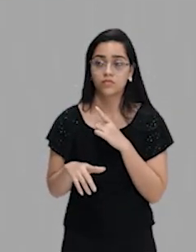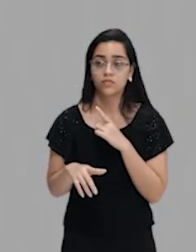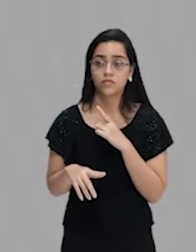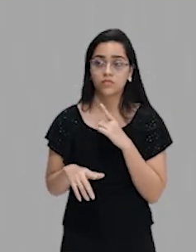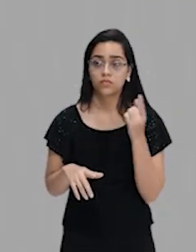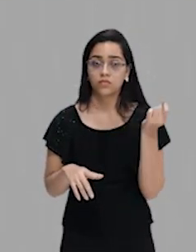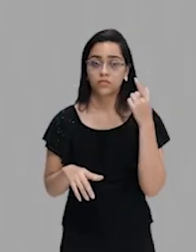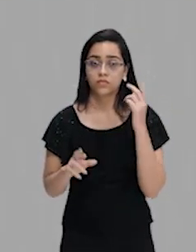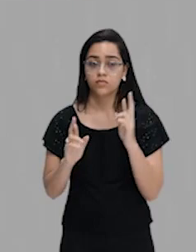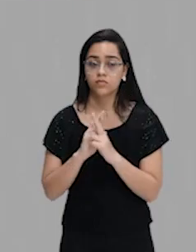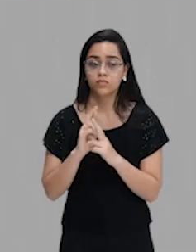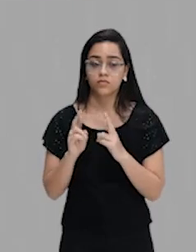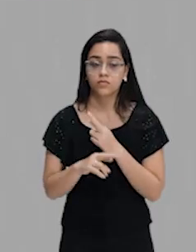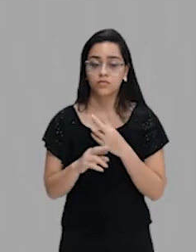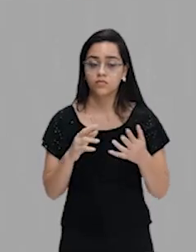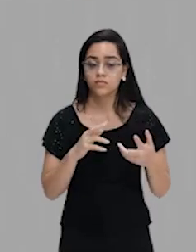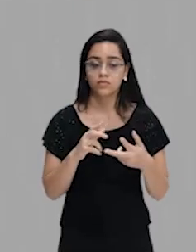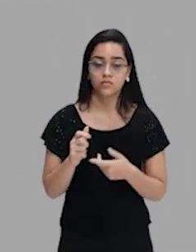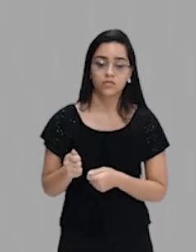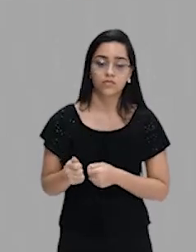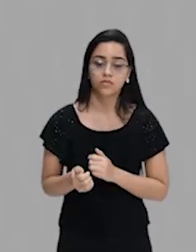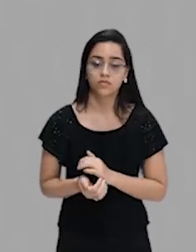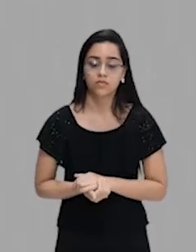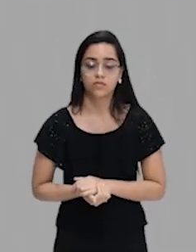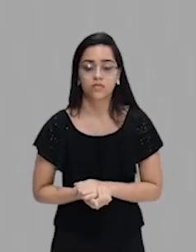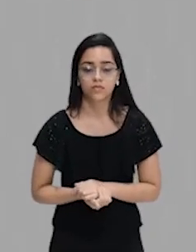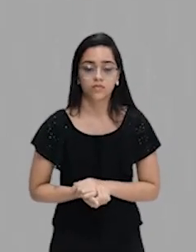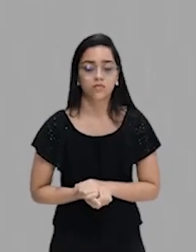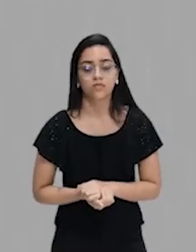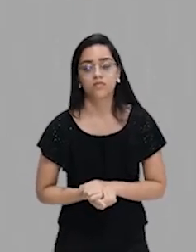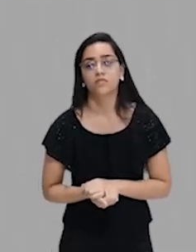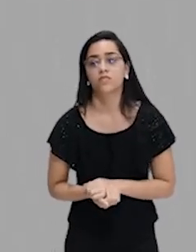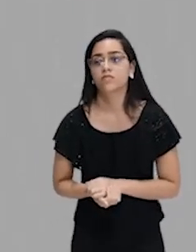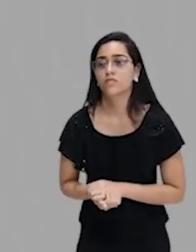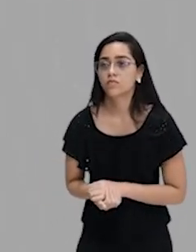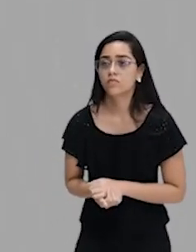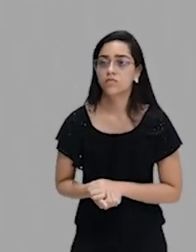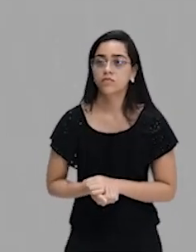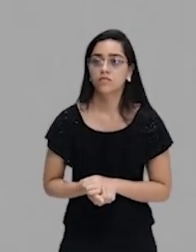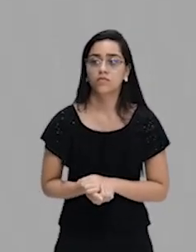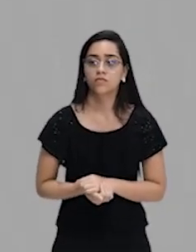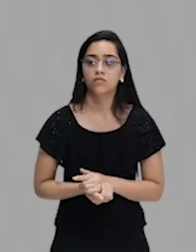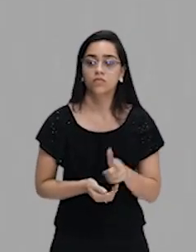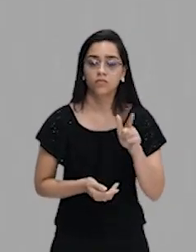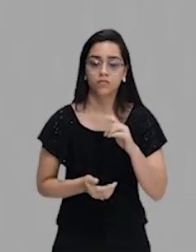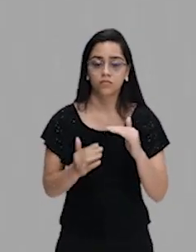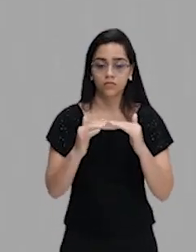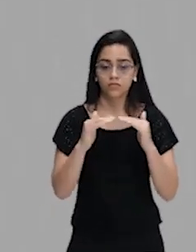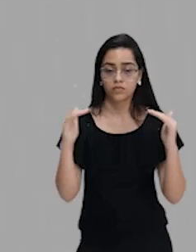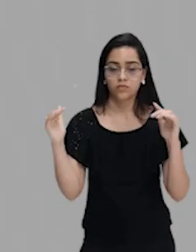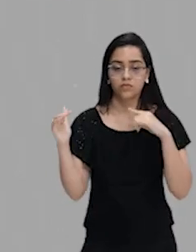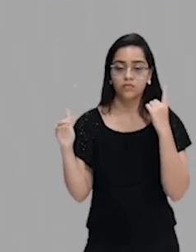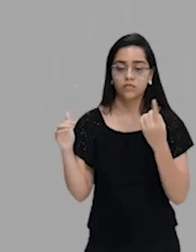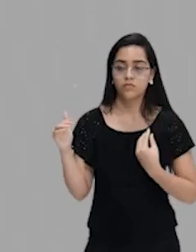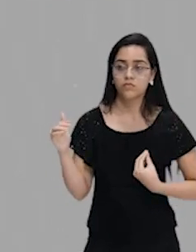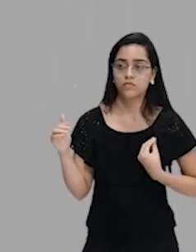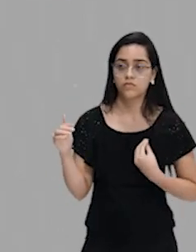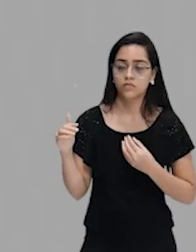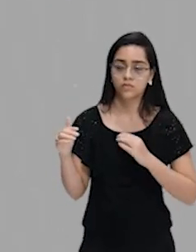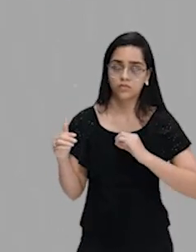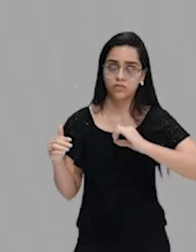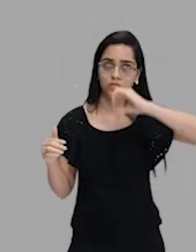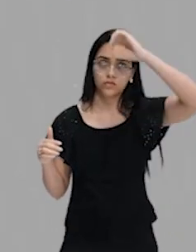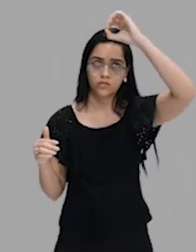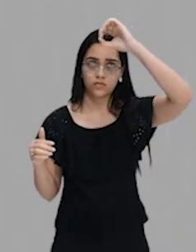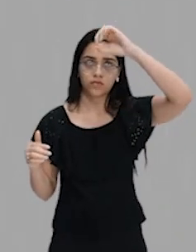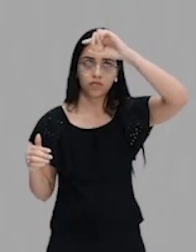posicionamento do Sol em relação à Terra. Ok? Então, mais uma vez, o horizonte onde nós estamos, o zênite